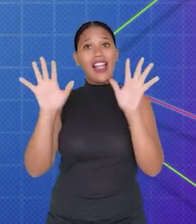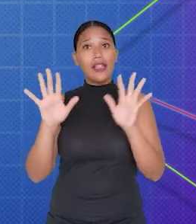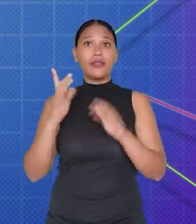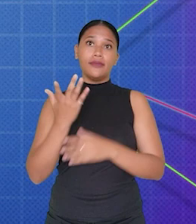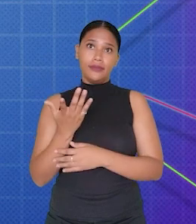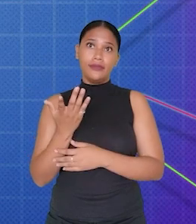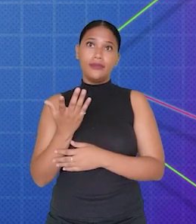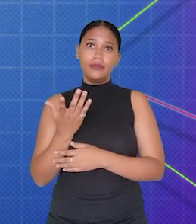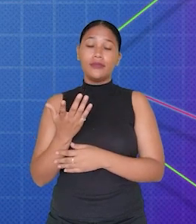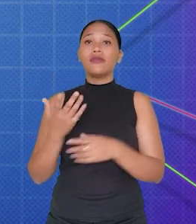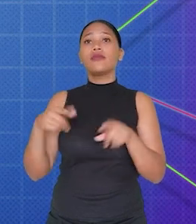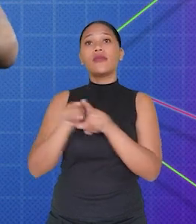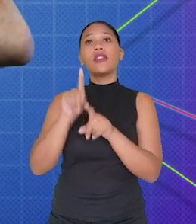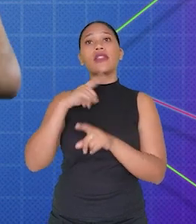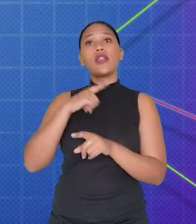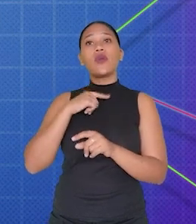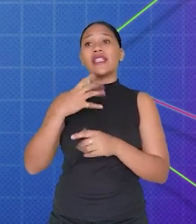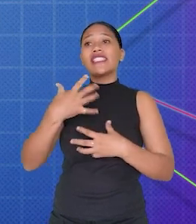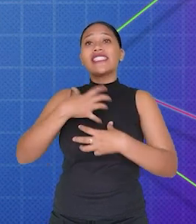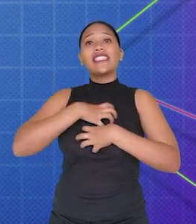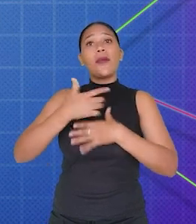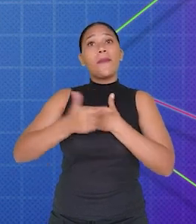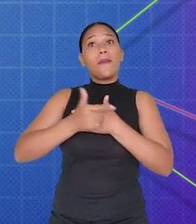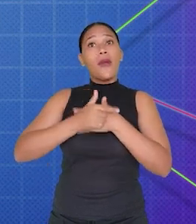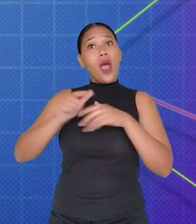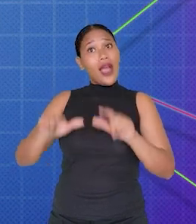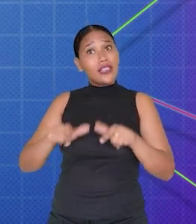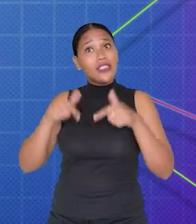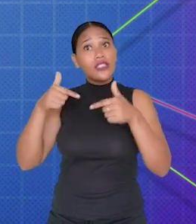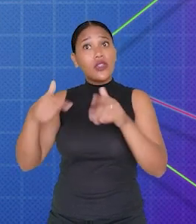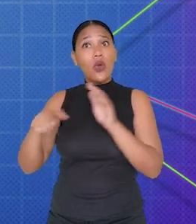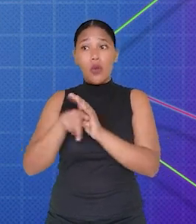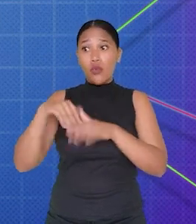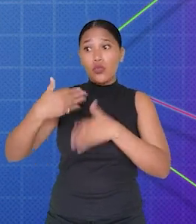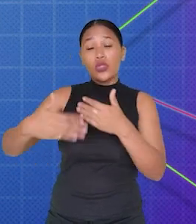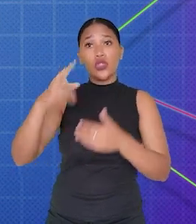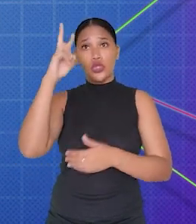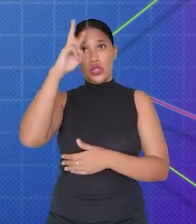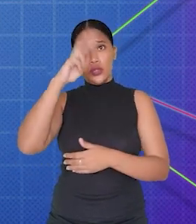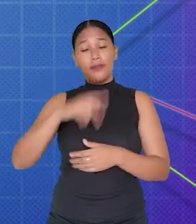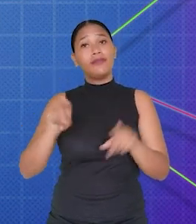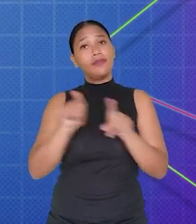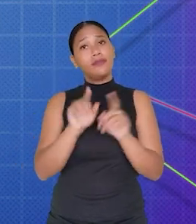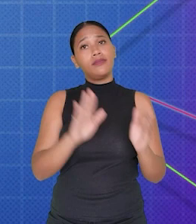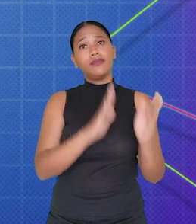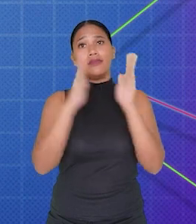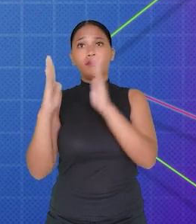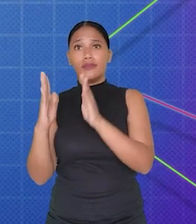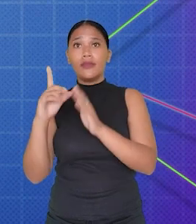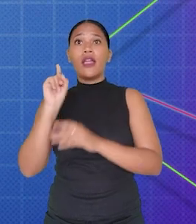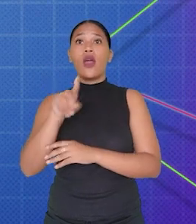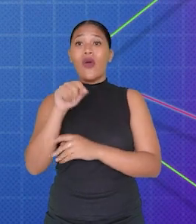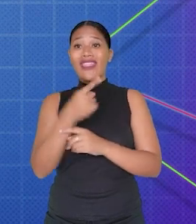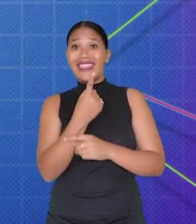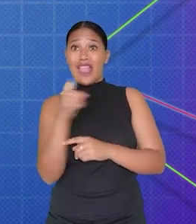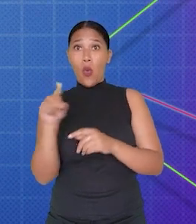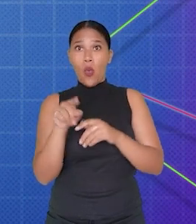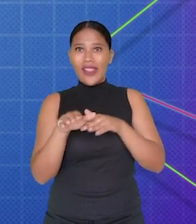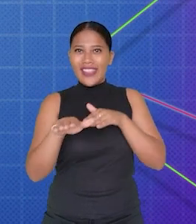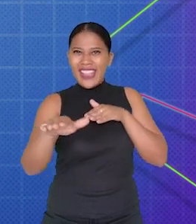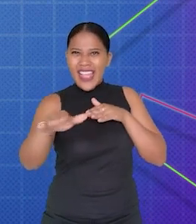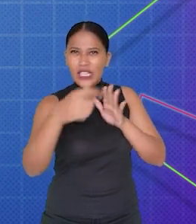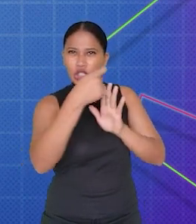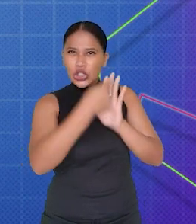evidentes para o jogador, a fim de que ele sinta que tem um papel ativo na construção da história. Outra maneira de integrar a narrativa não linear